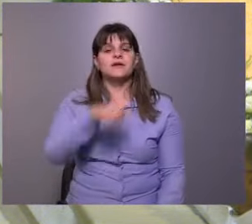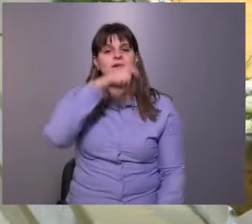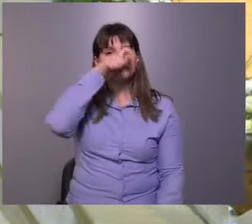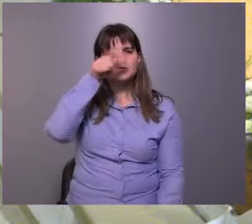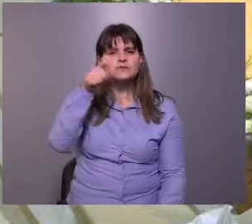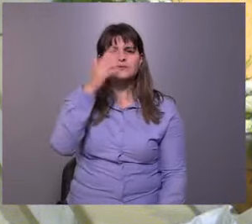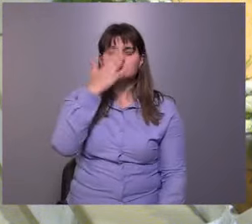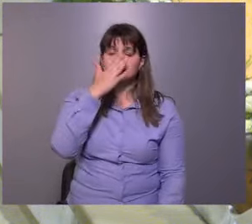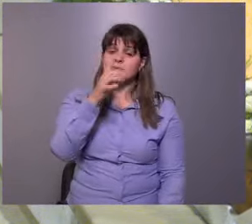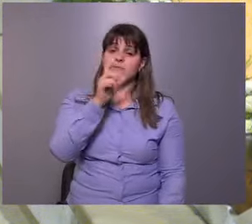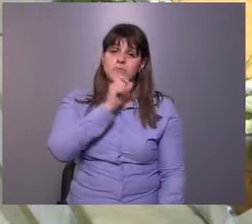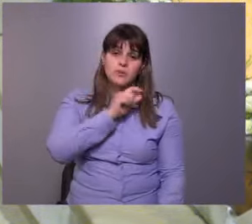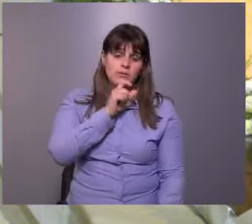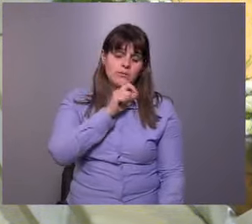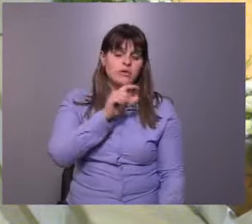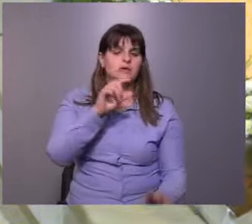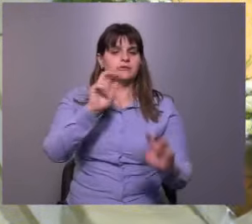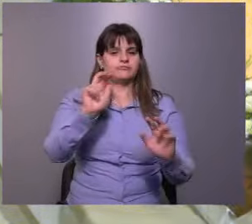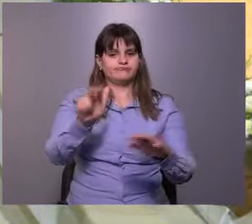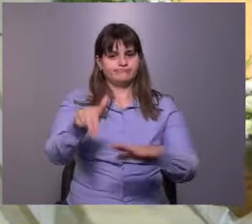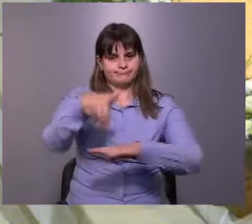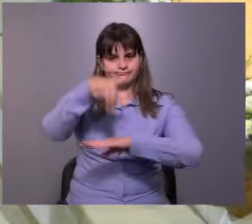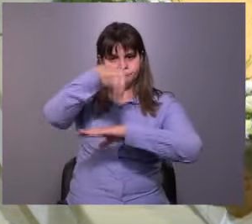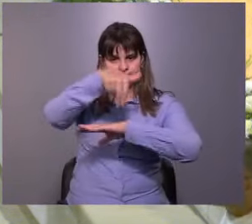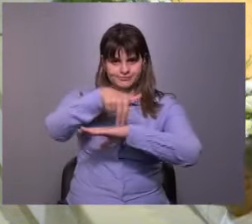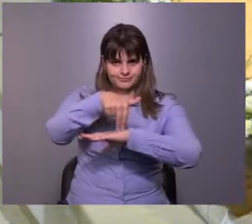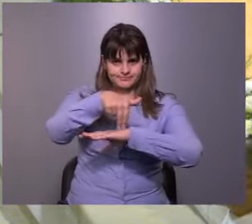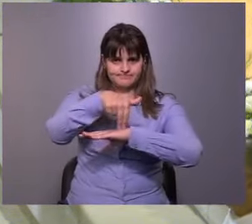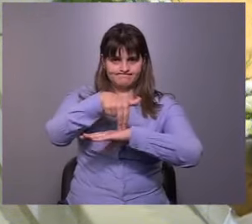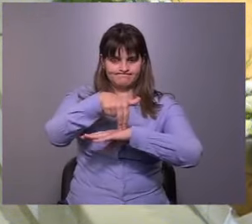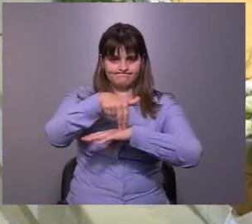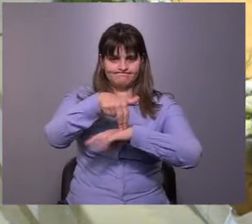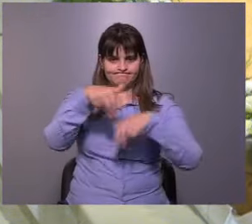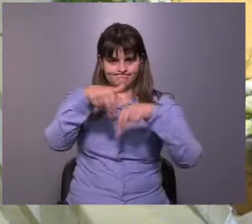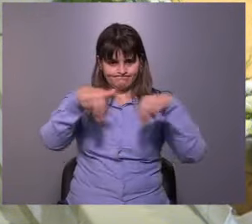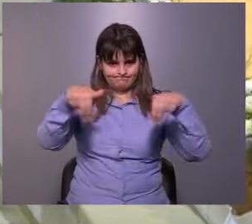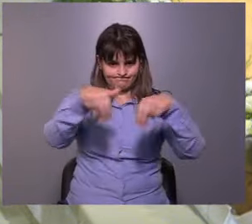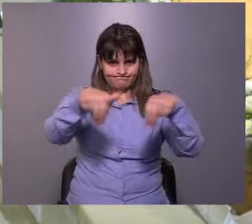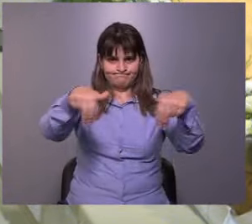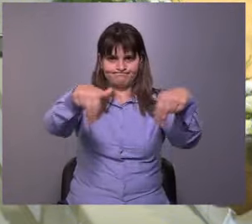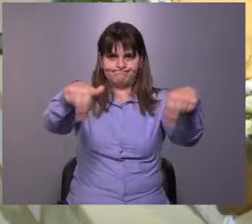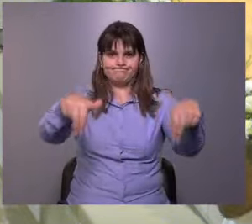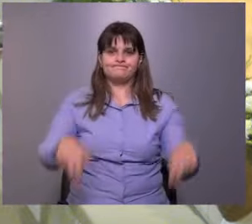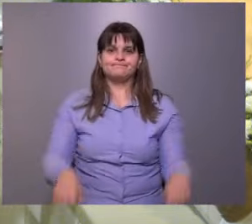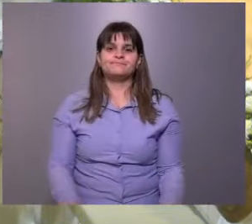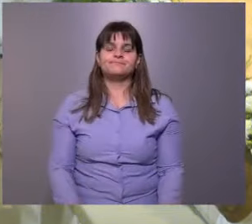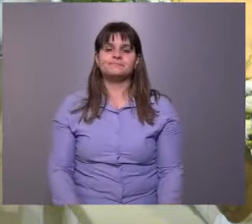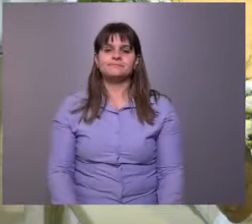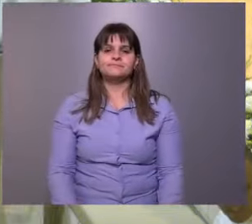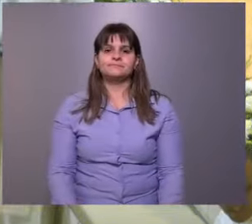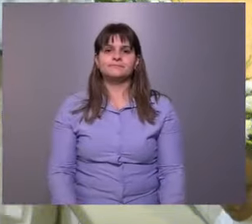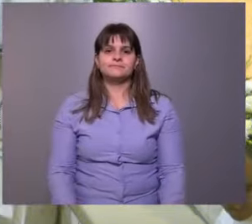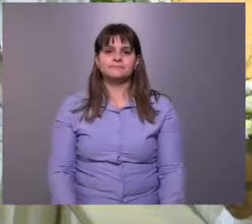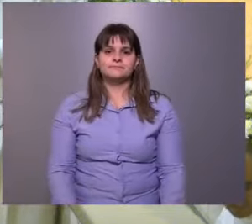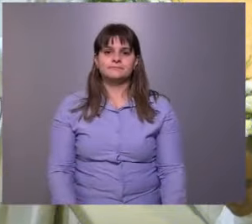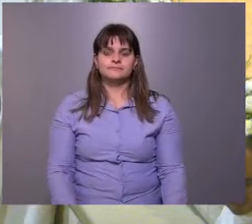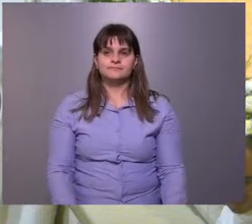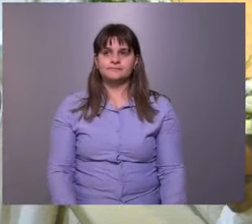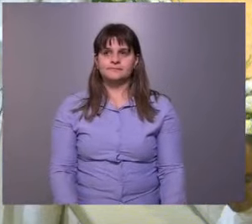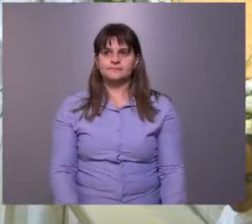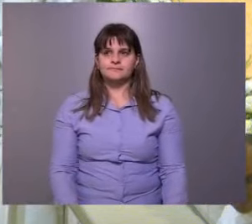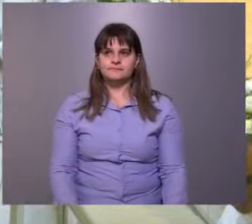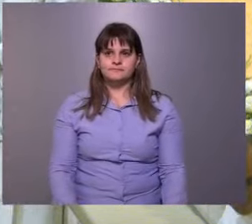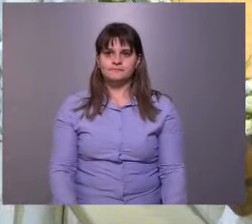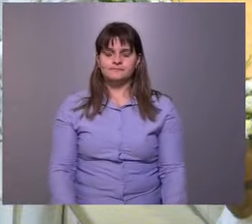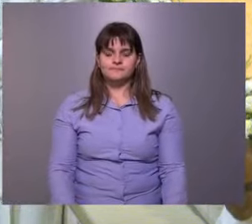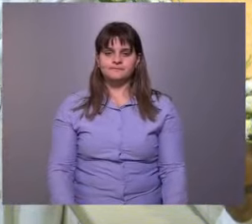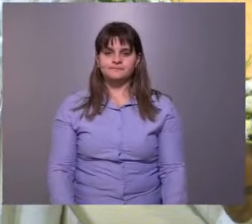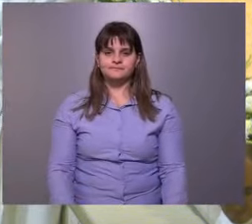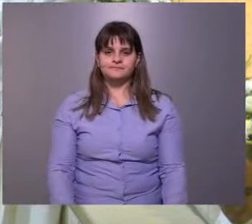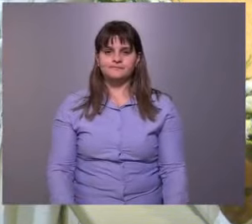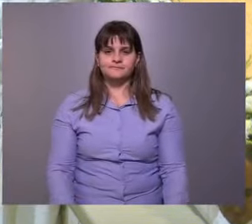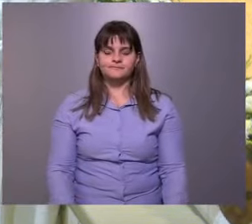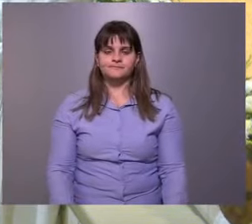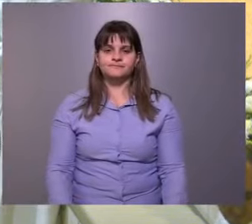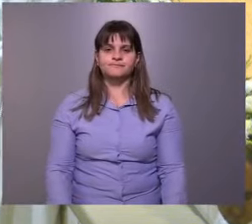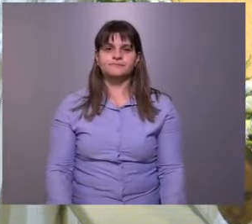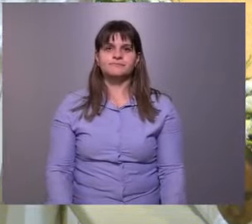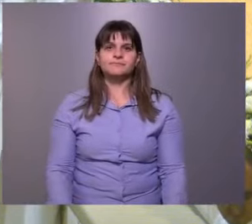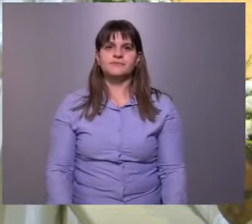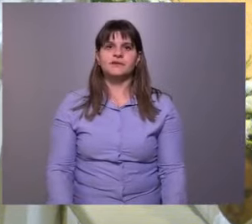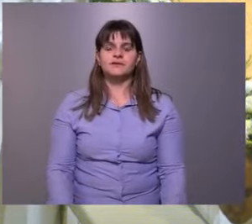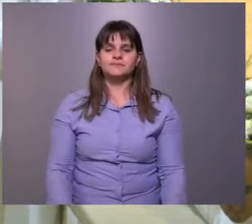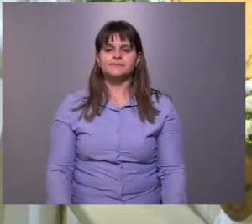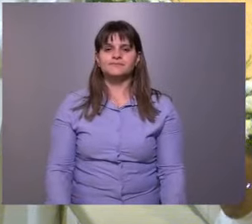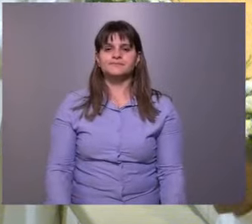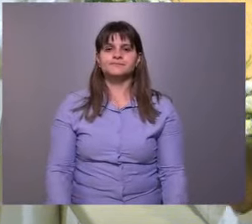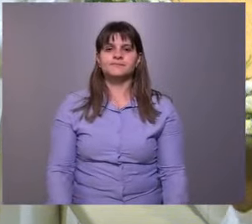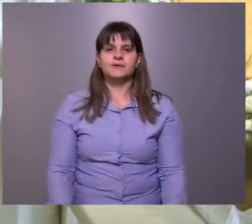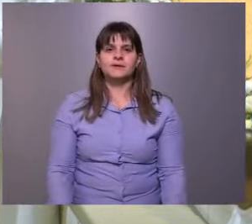Aproxima-se do altar desta capelinha das Aparições o presidente desta celebração, Dom Manuel Felício, Bispo